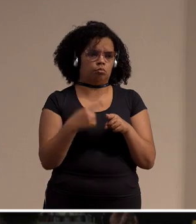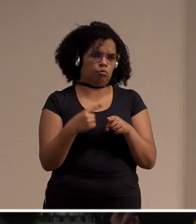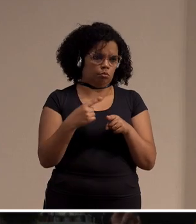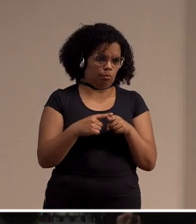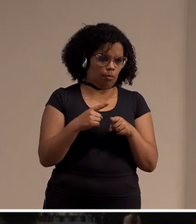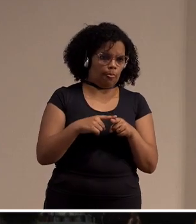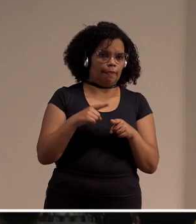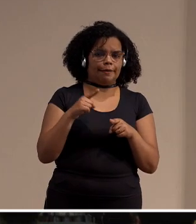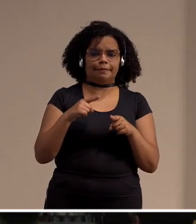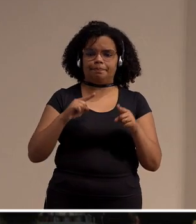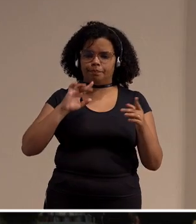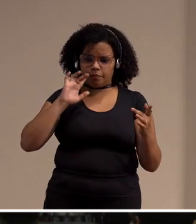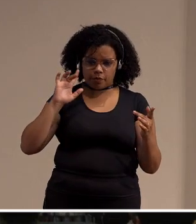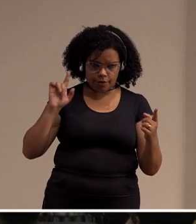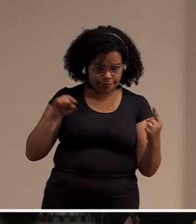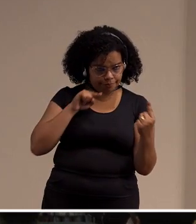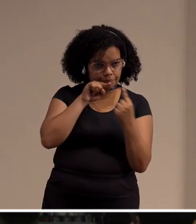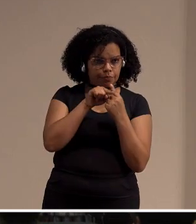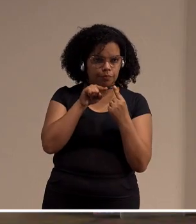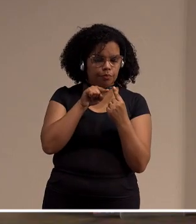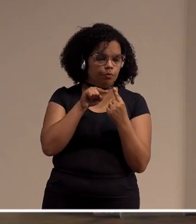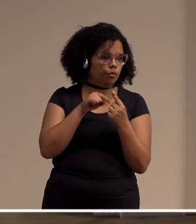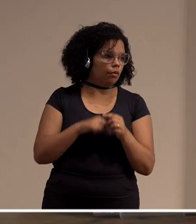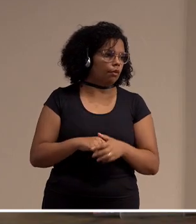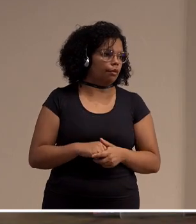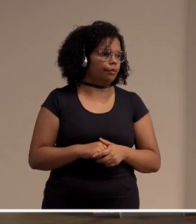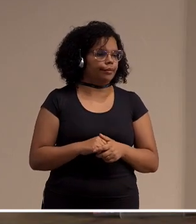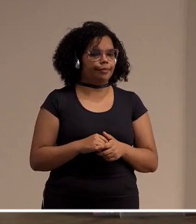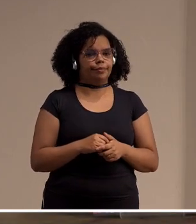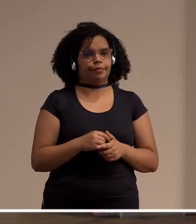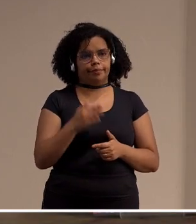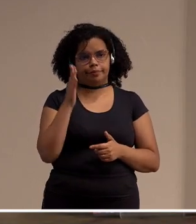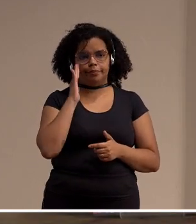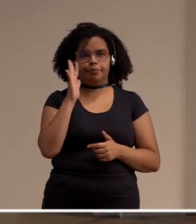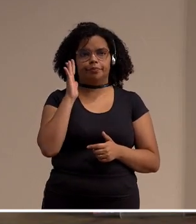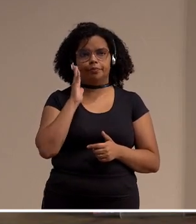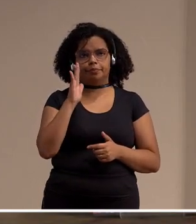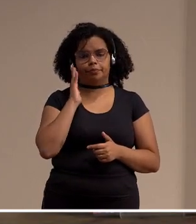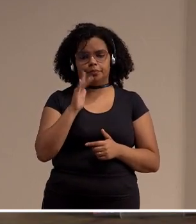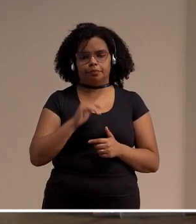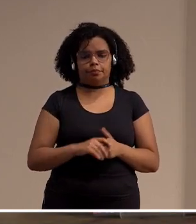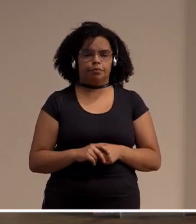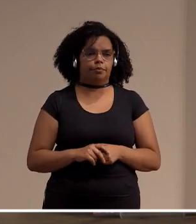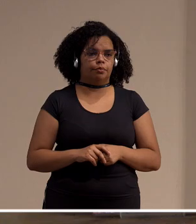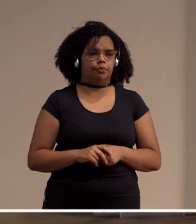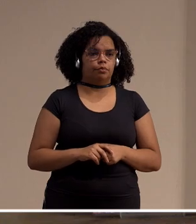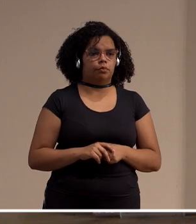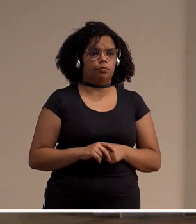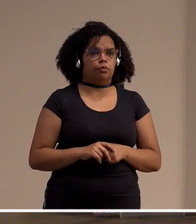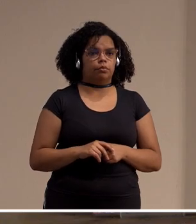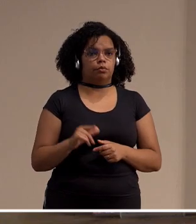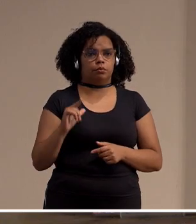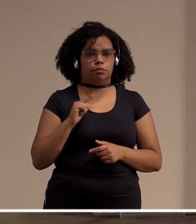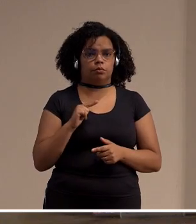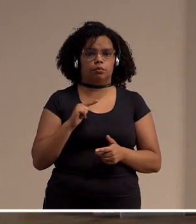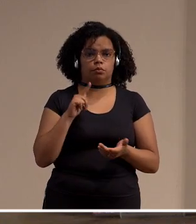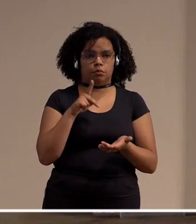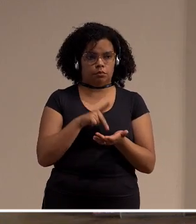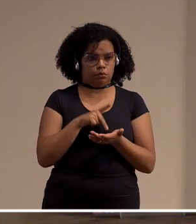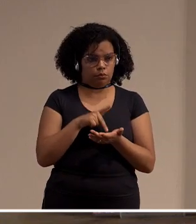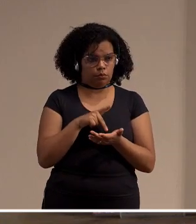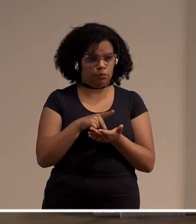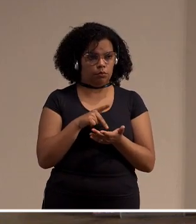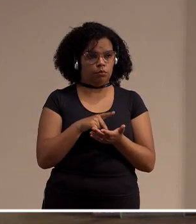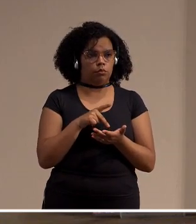esse alcançar a ficção científica, alcançar o real, no teu livro, ela parece muito como